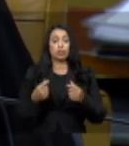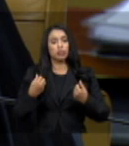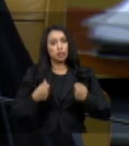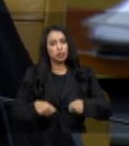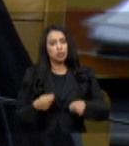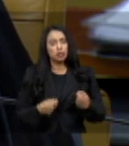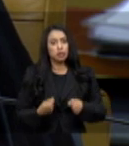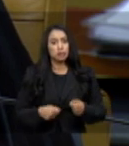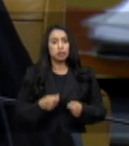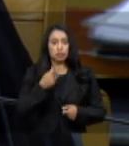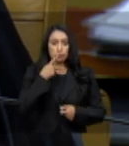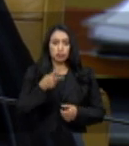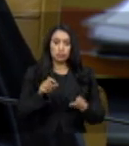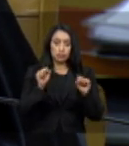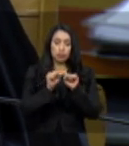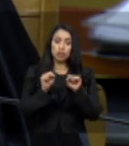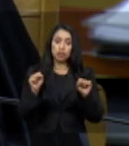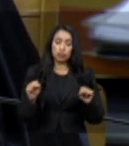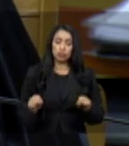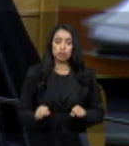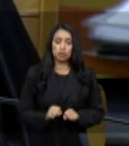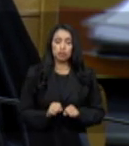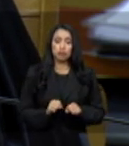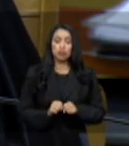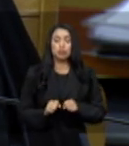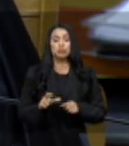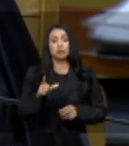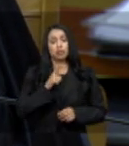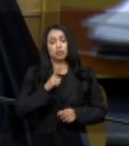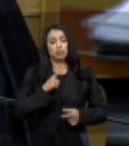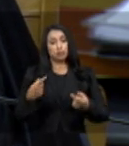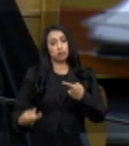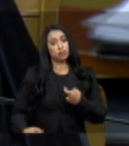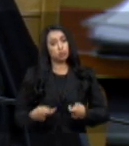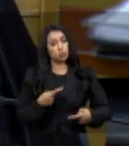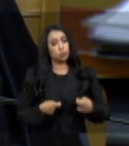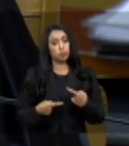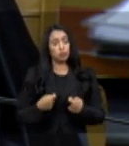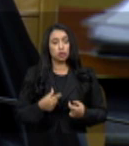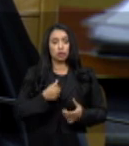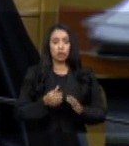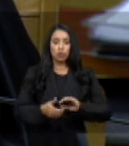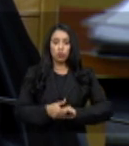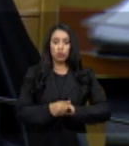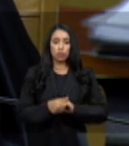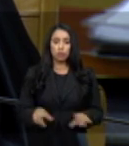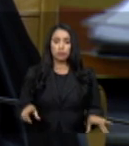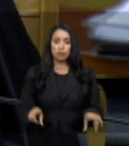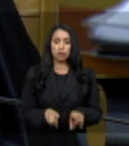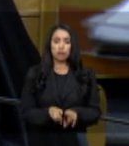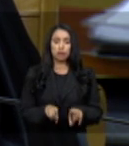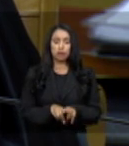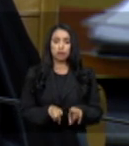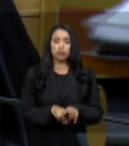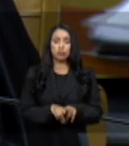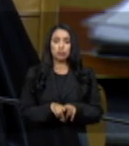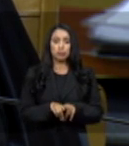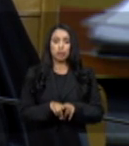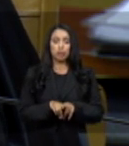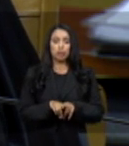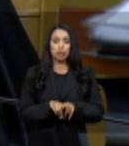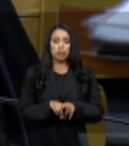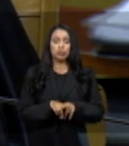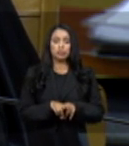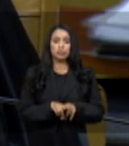colocadas porque sistemas voltaram a ser é discutir os eu gostaria de cumprimentar também e a